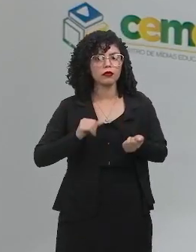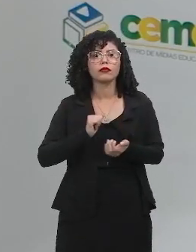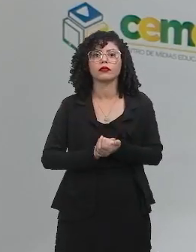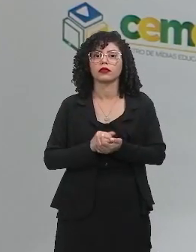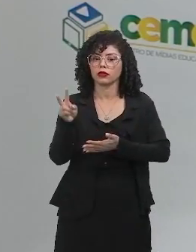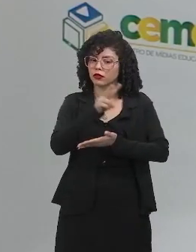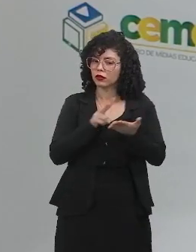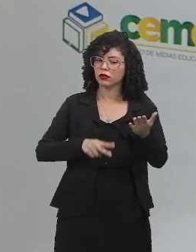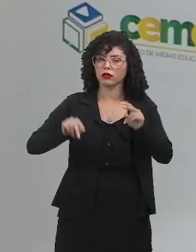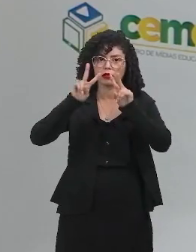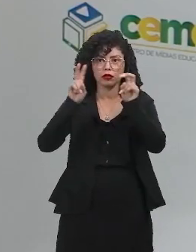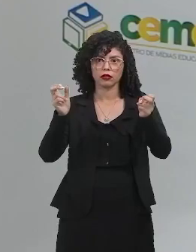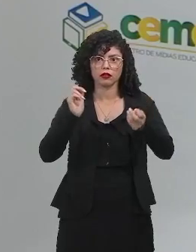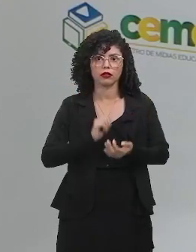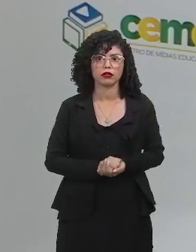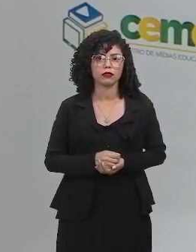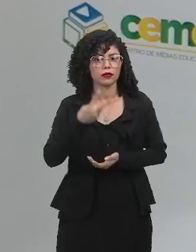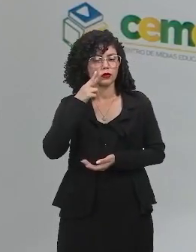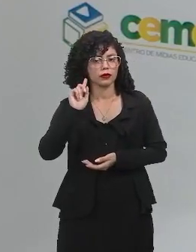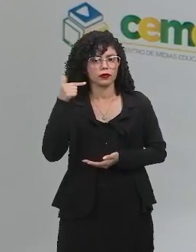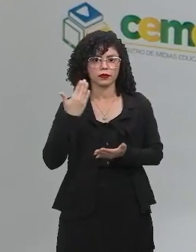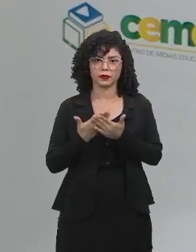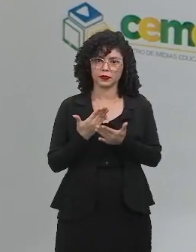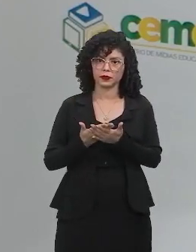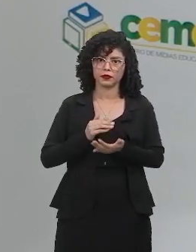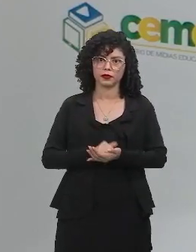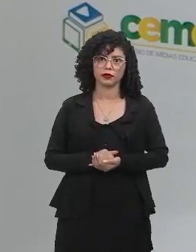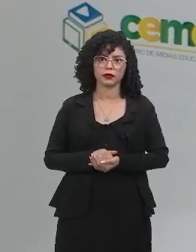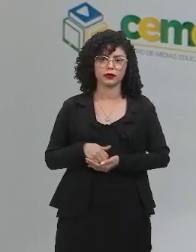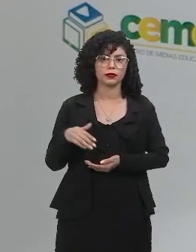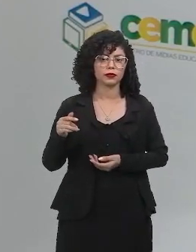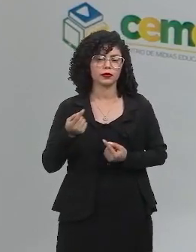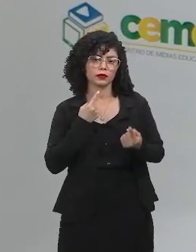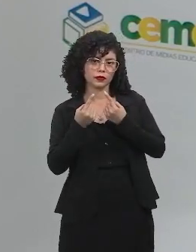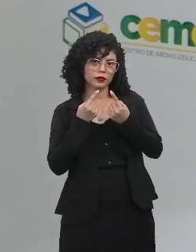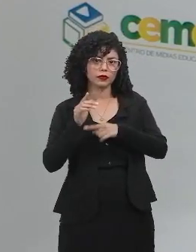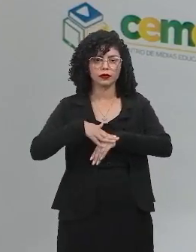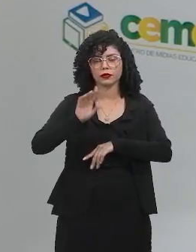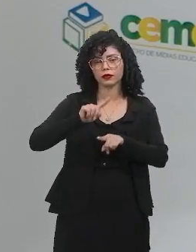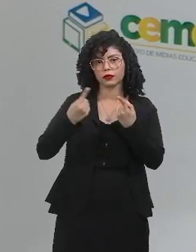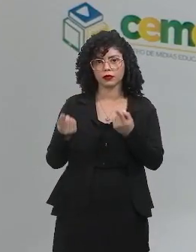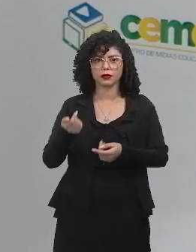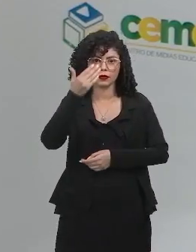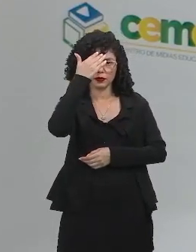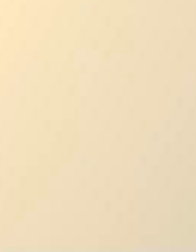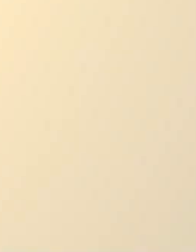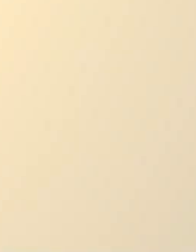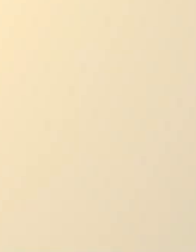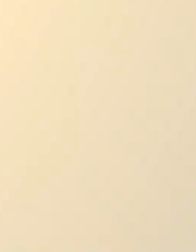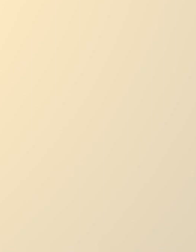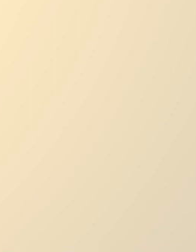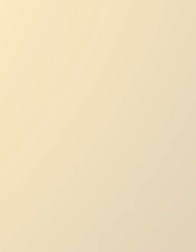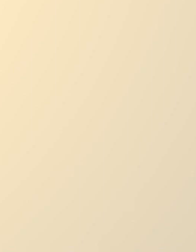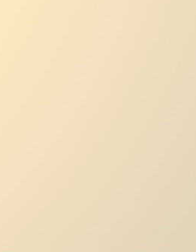vivamente a leitura dessa temática. Nos vemos na próxima aula para debatermos mais uma questão. Muito obrigado.